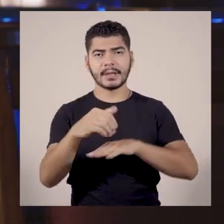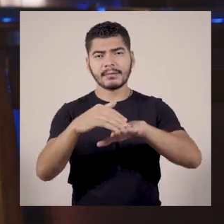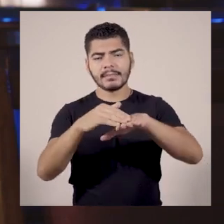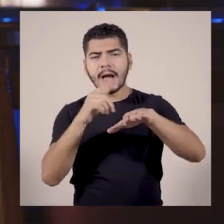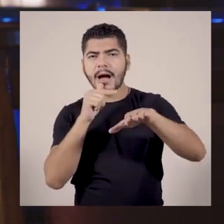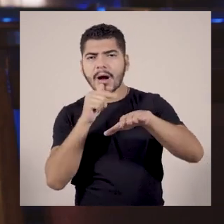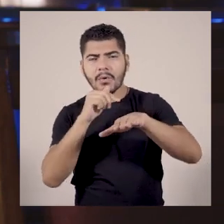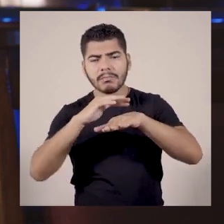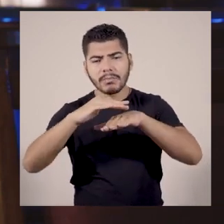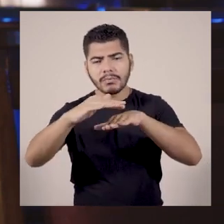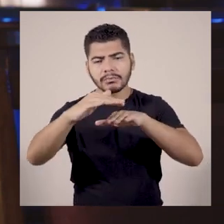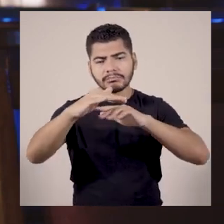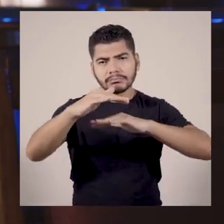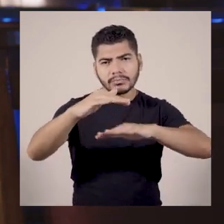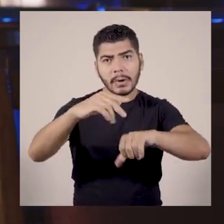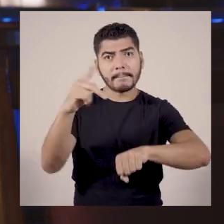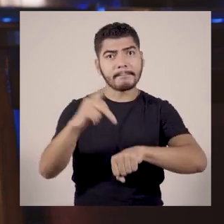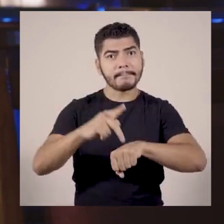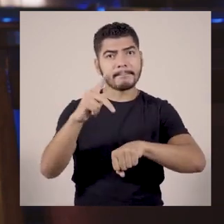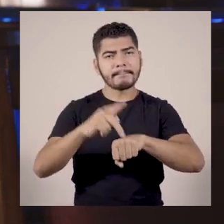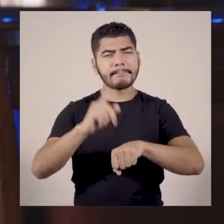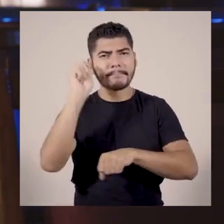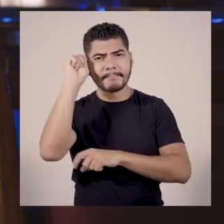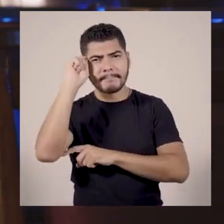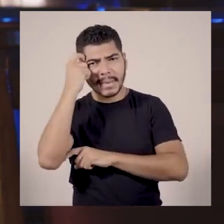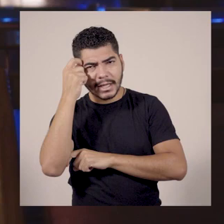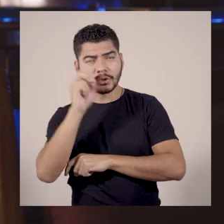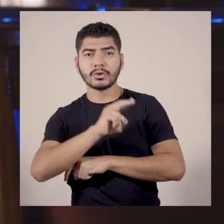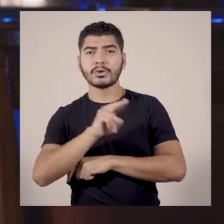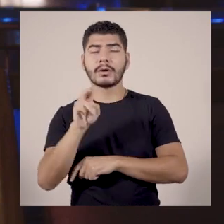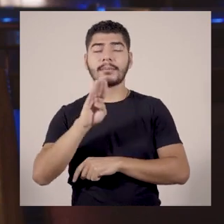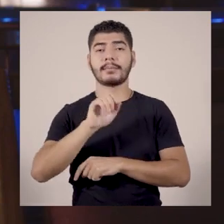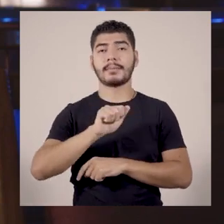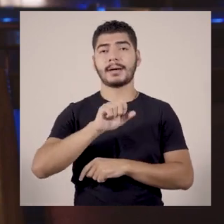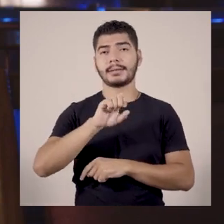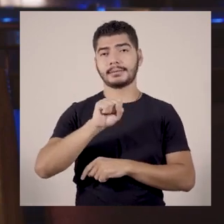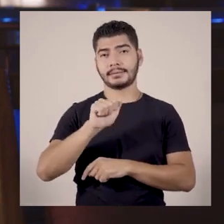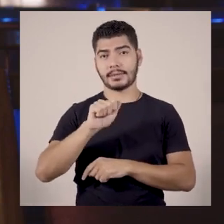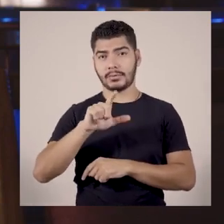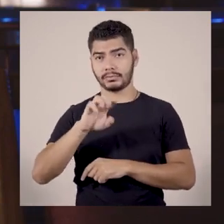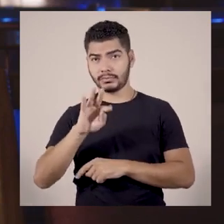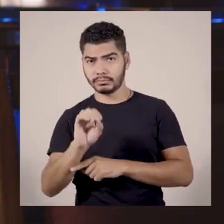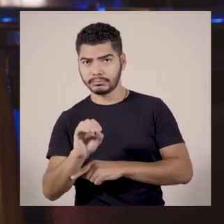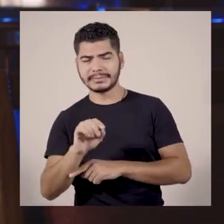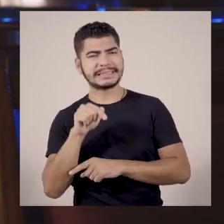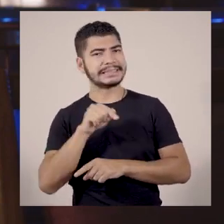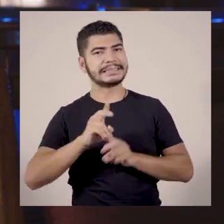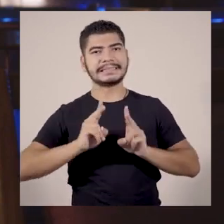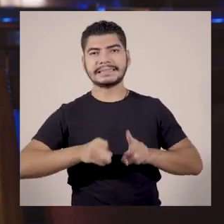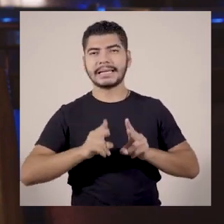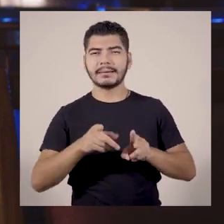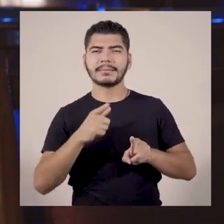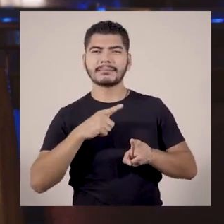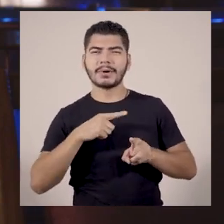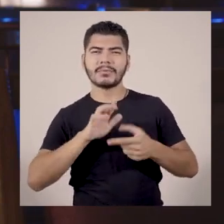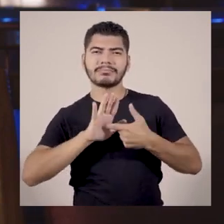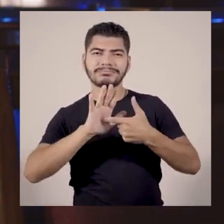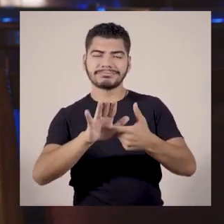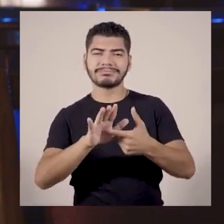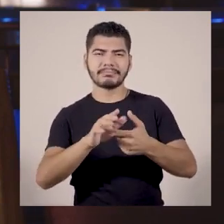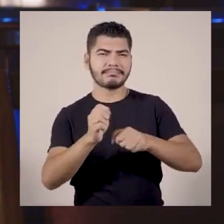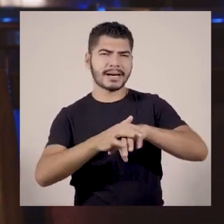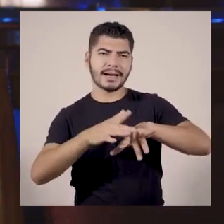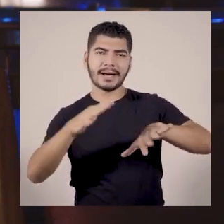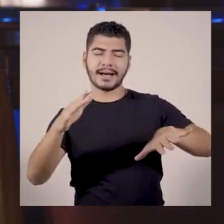por baixo de suas águas existe uma rocha preta, de nome basalto, que sempre deu um aspecto